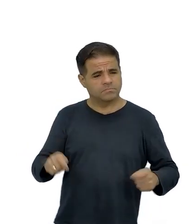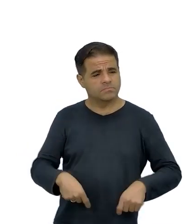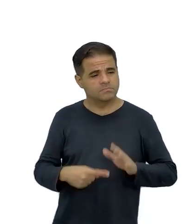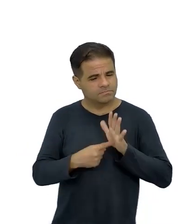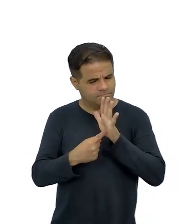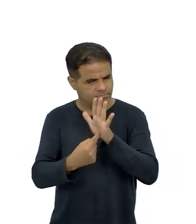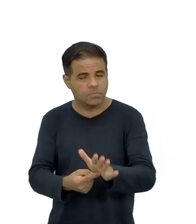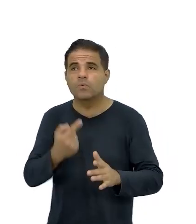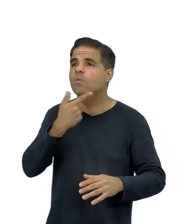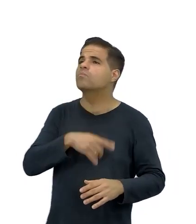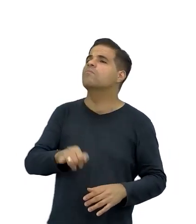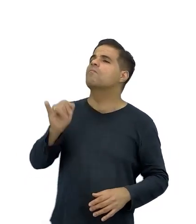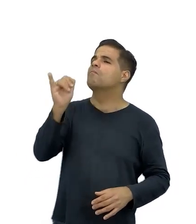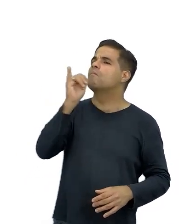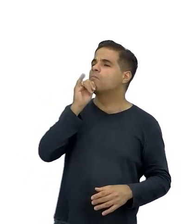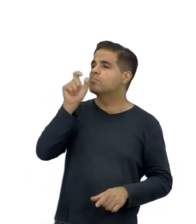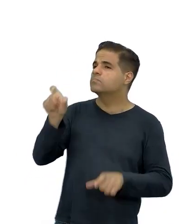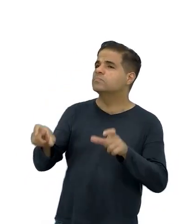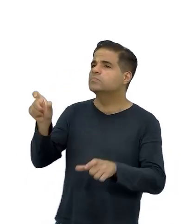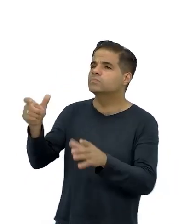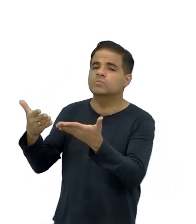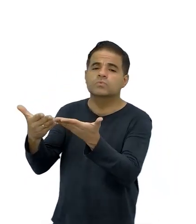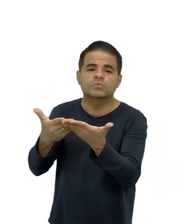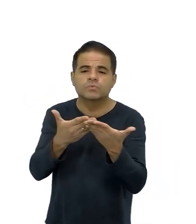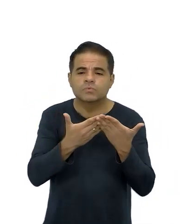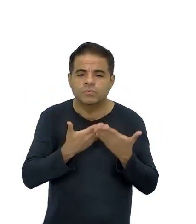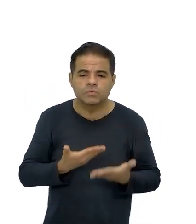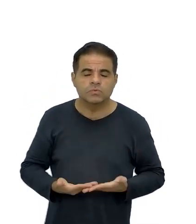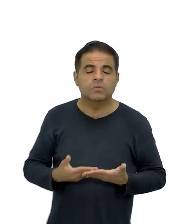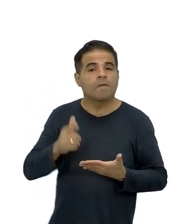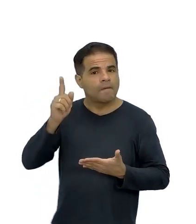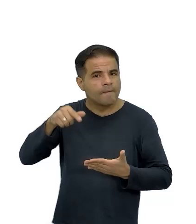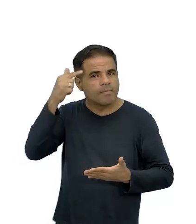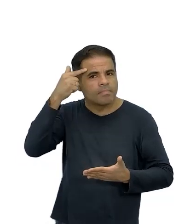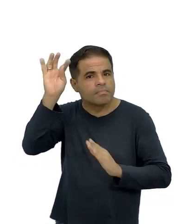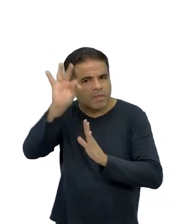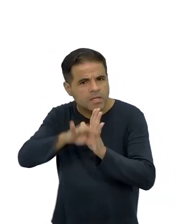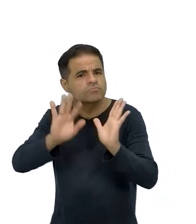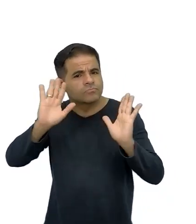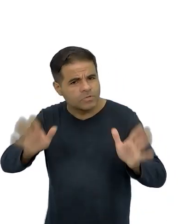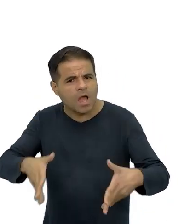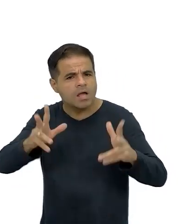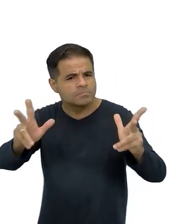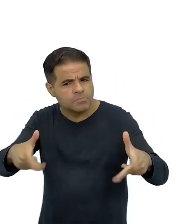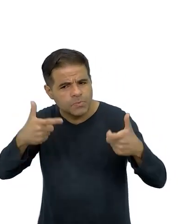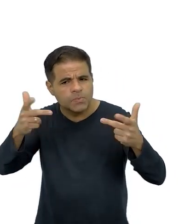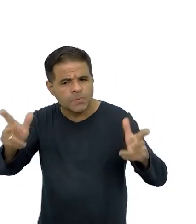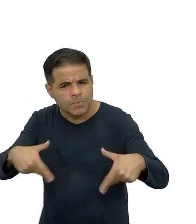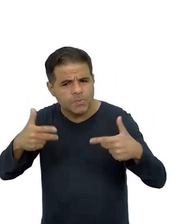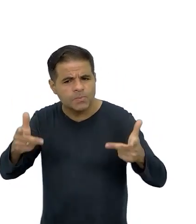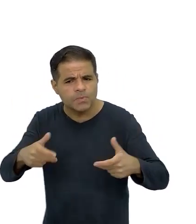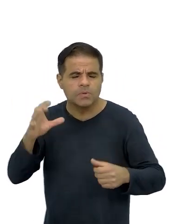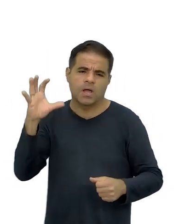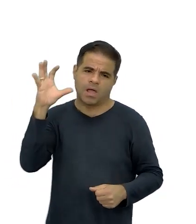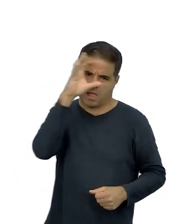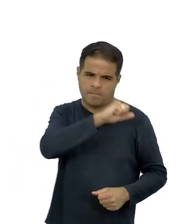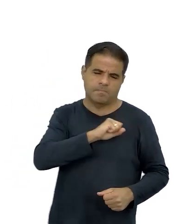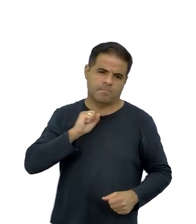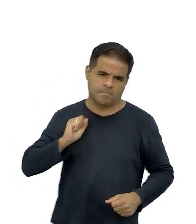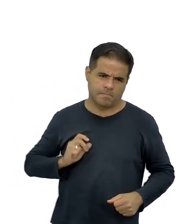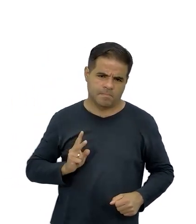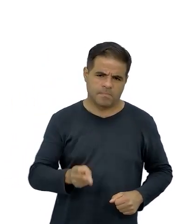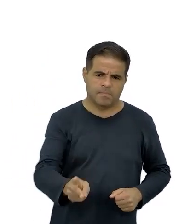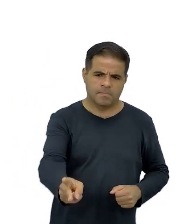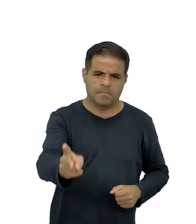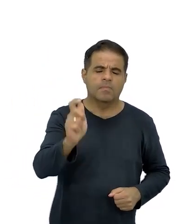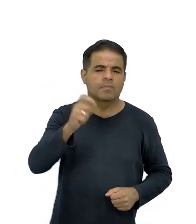mostrar outros exemplos aos estudantes, valendo-nos, inclusive, de textos já explorados no material do Aprender Sempre. Pode